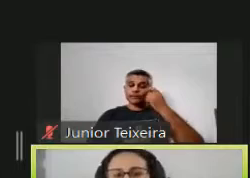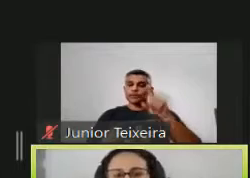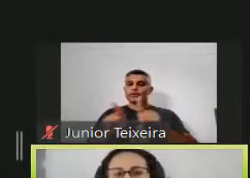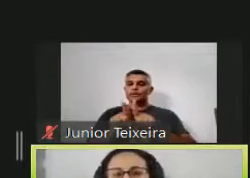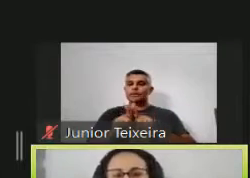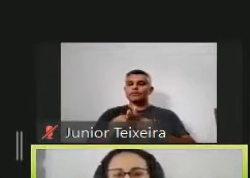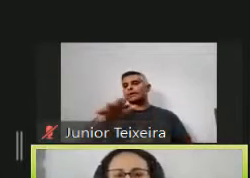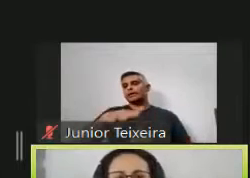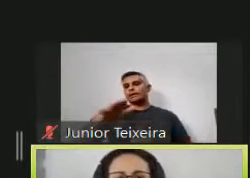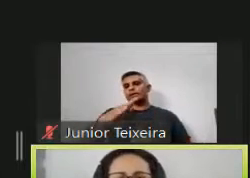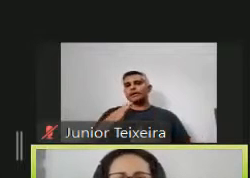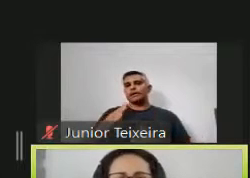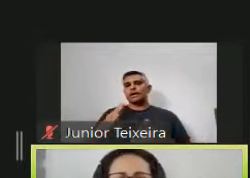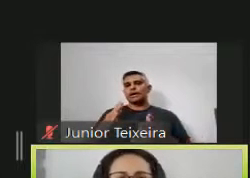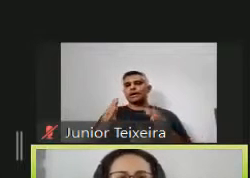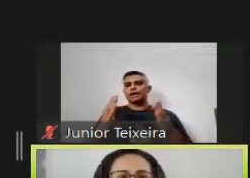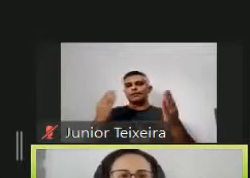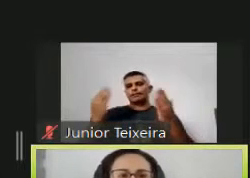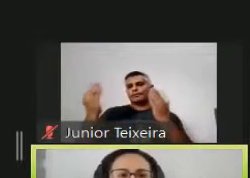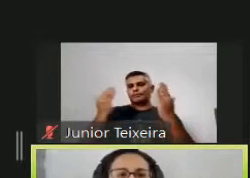caráter das relações sociais.